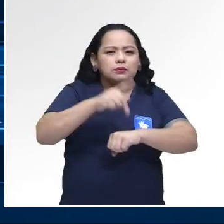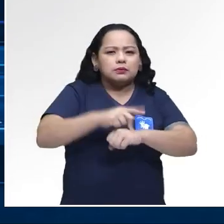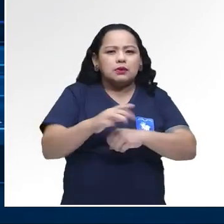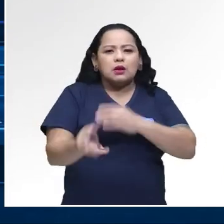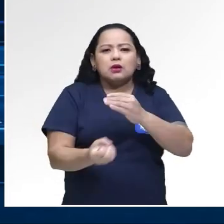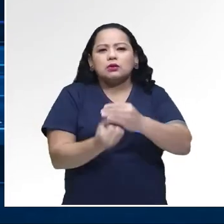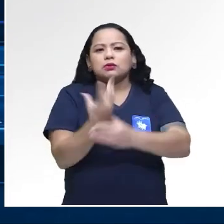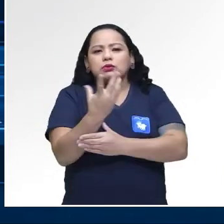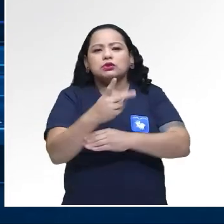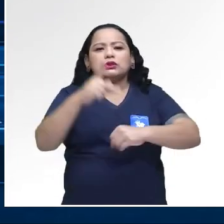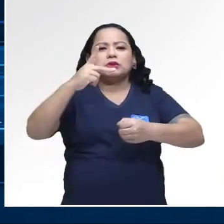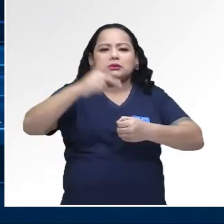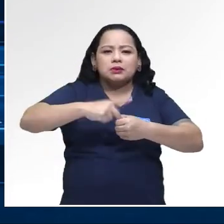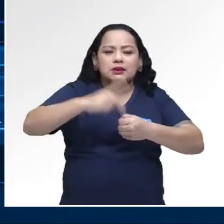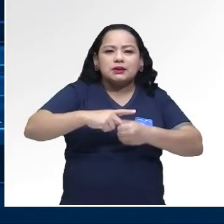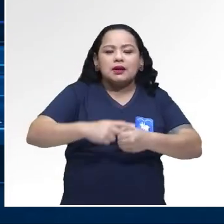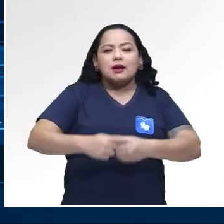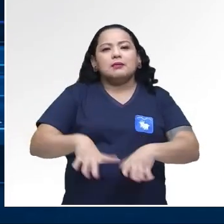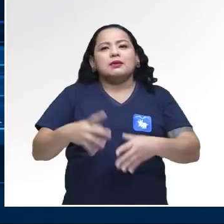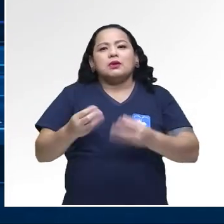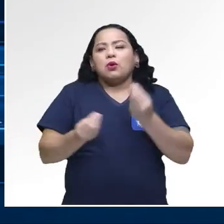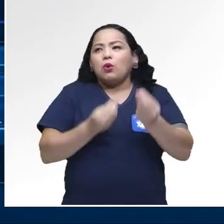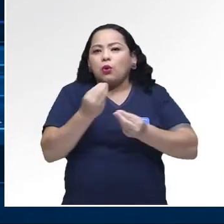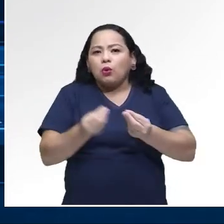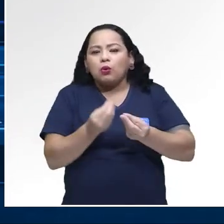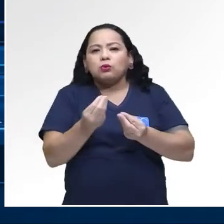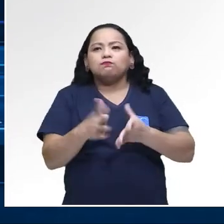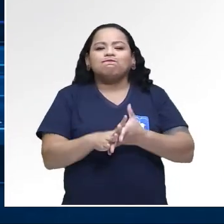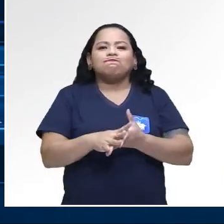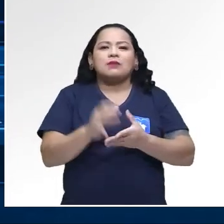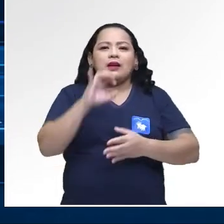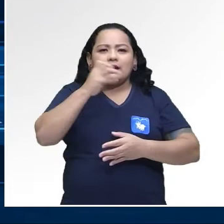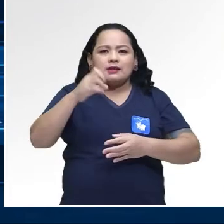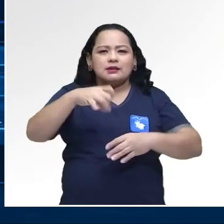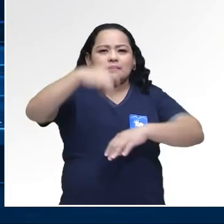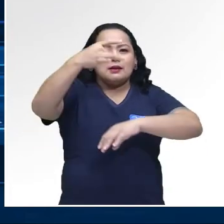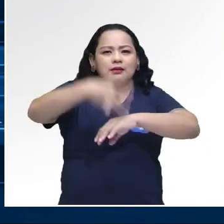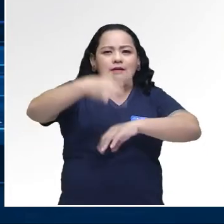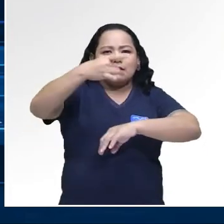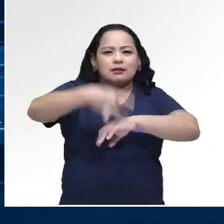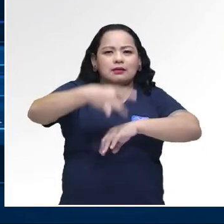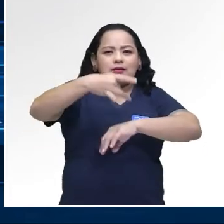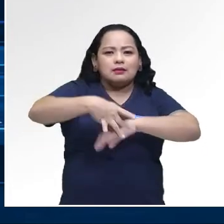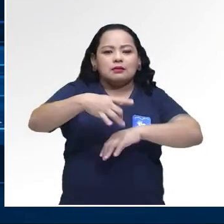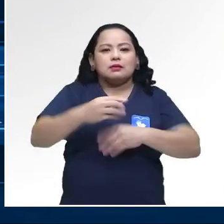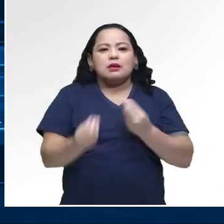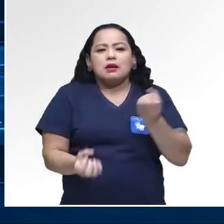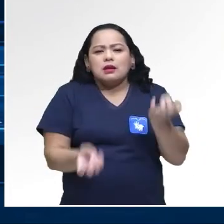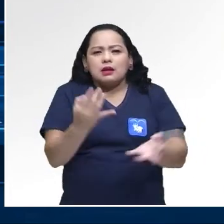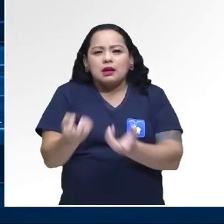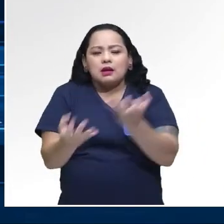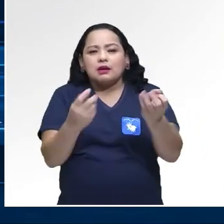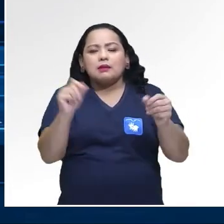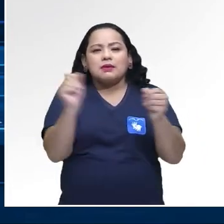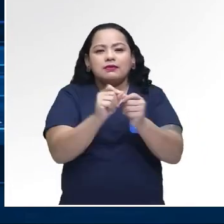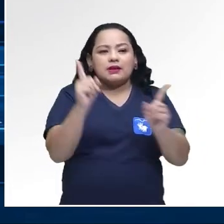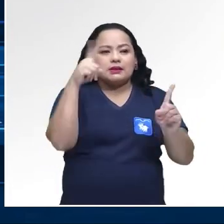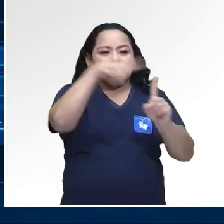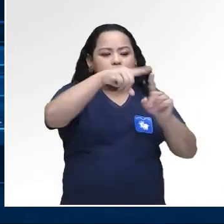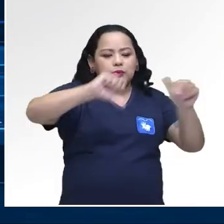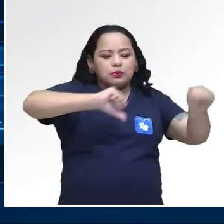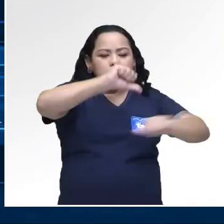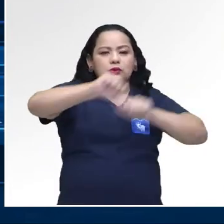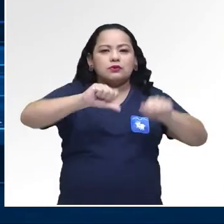derivados de petróleo, biomassa, né? Então, são diferentes tipos de combustíveis, onde a queima dele que realiza esse tipo de